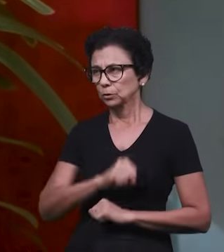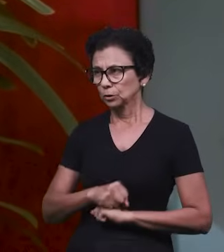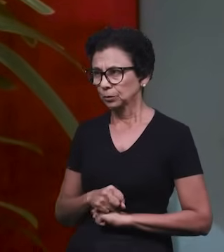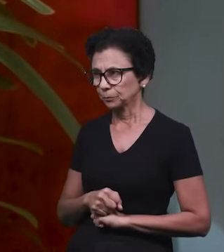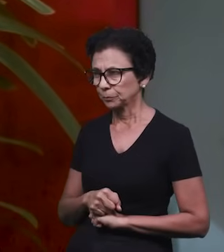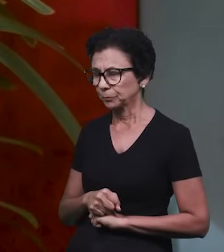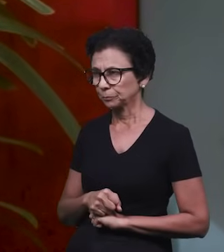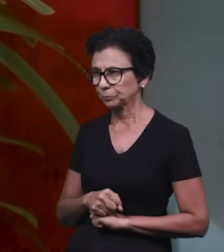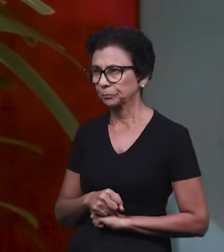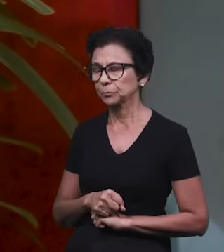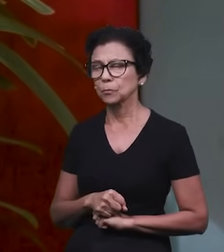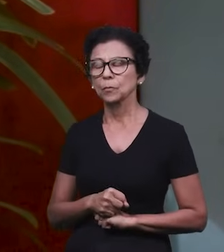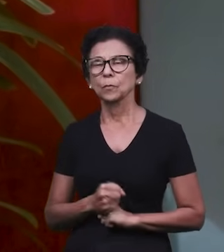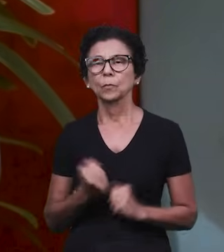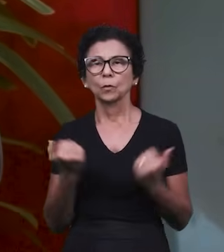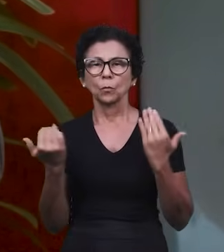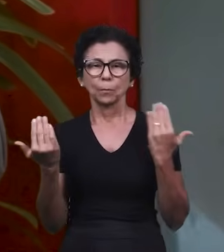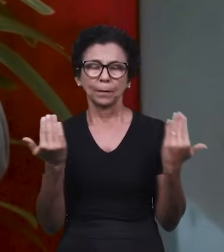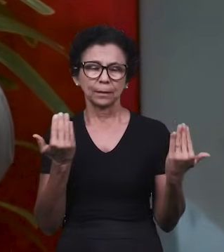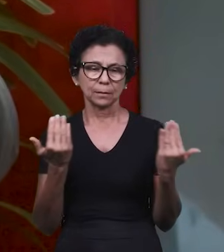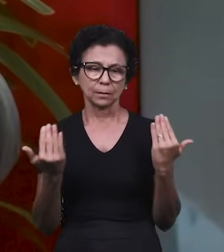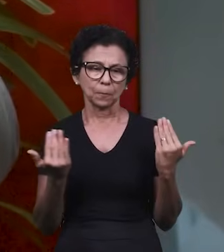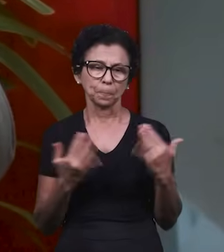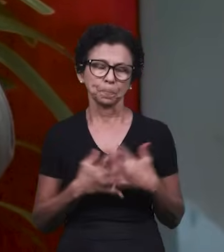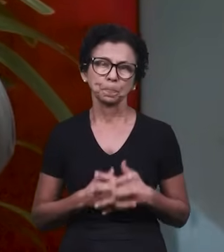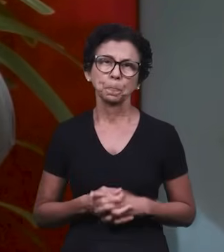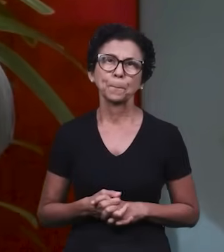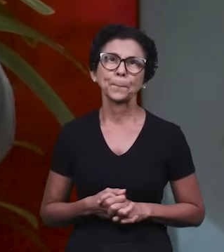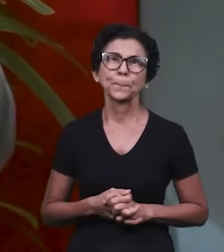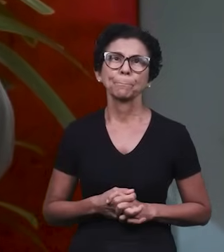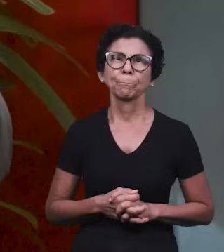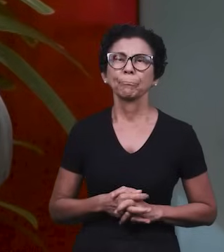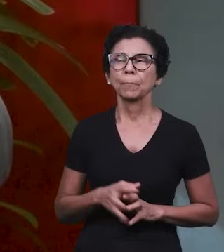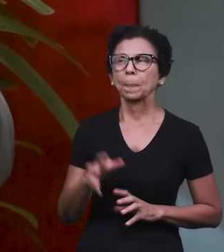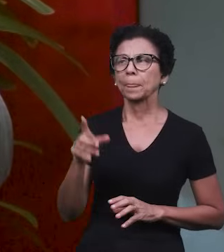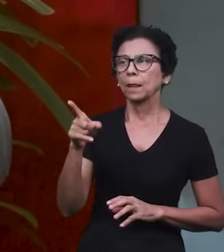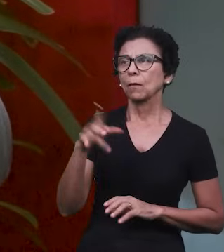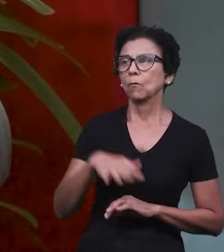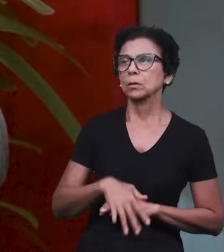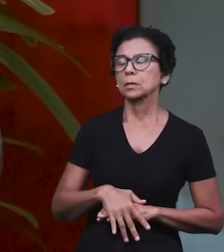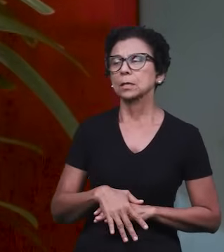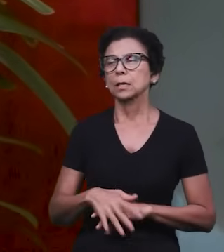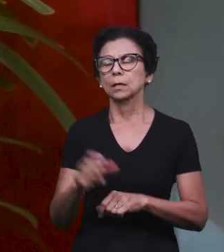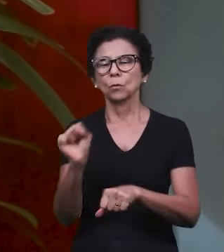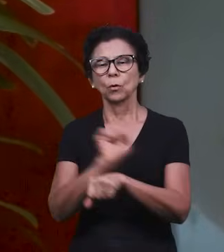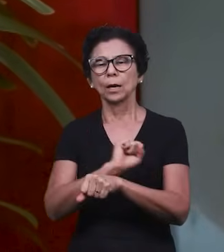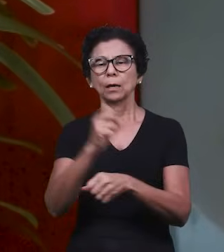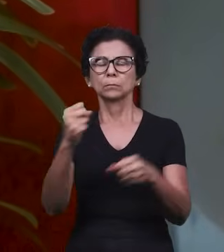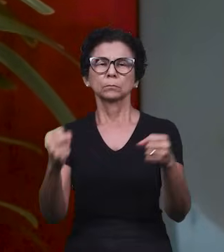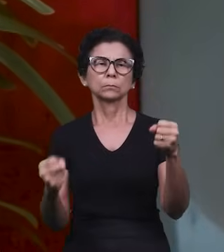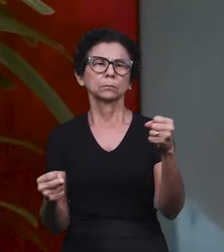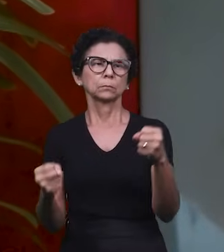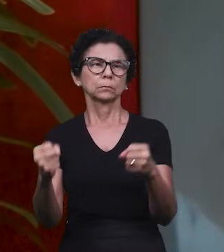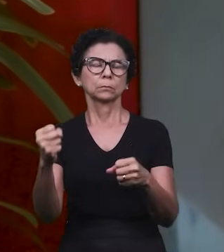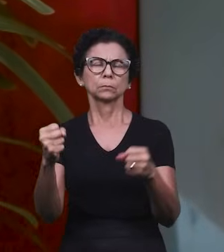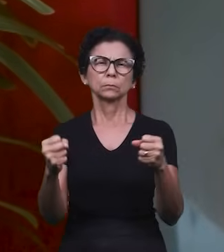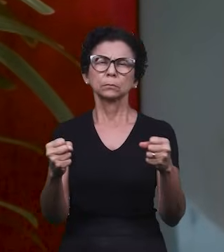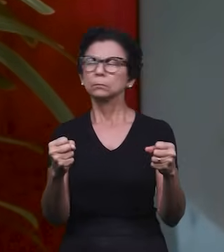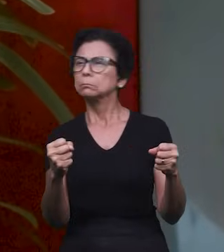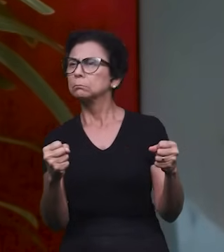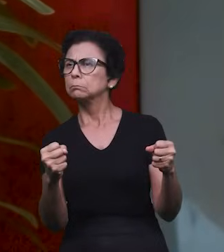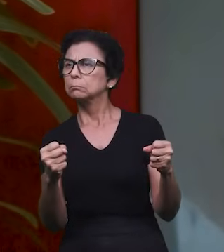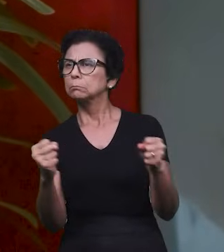simbolismo. Se você está dirigindo seu automóvel e você vê uma placa de